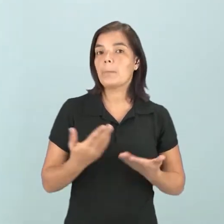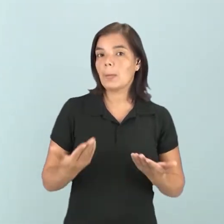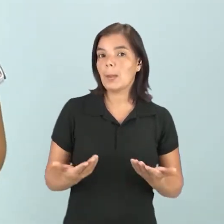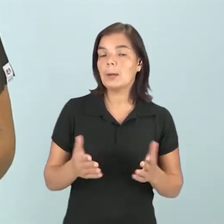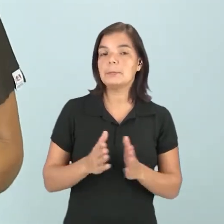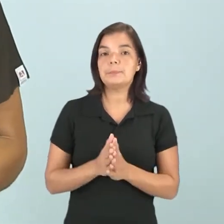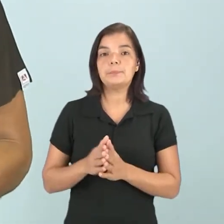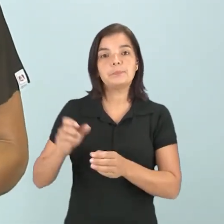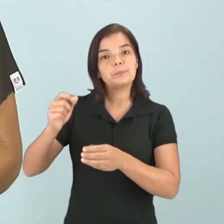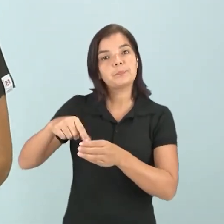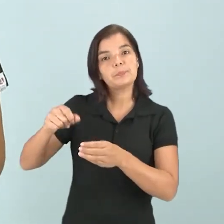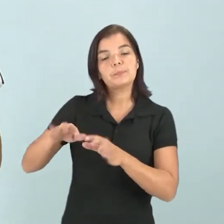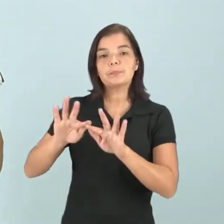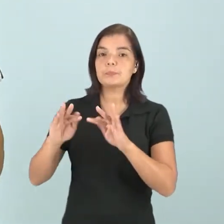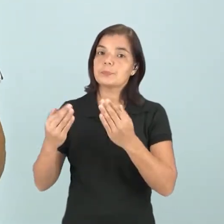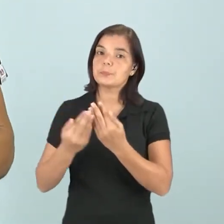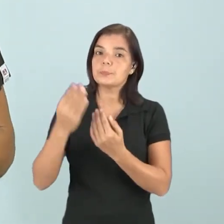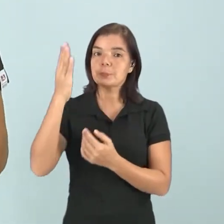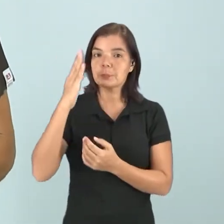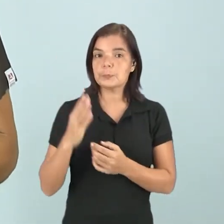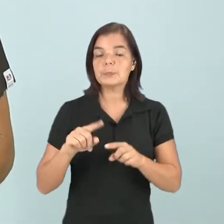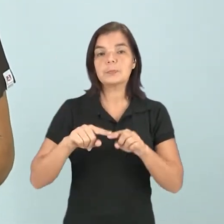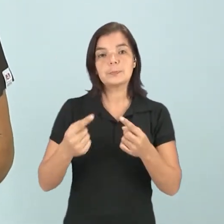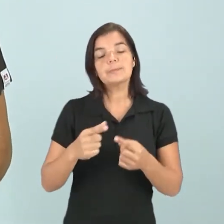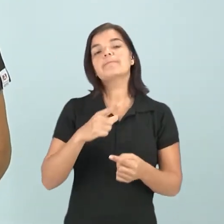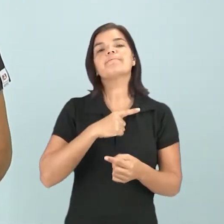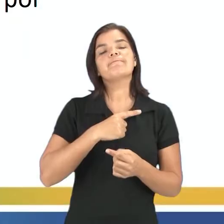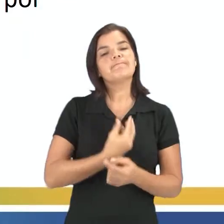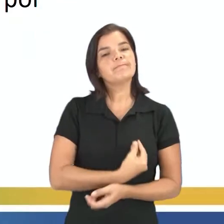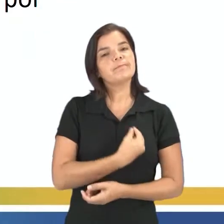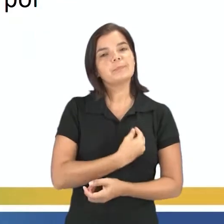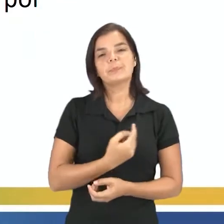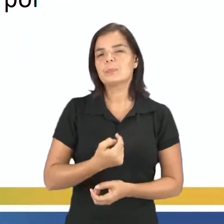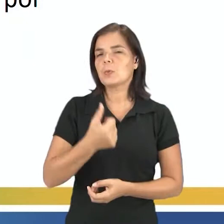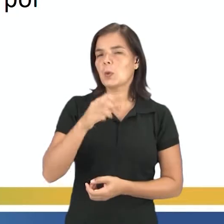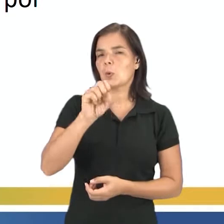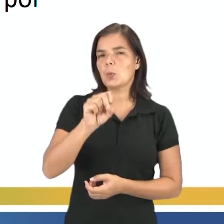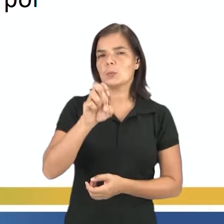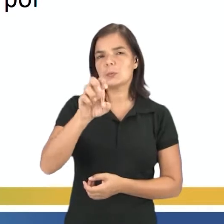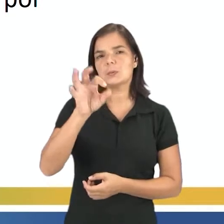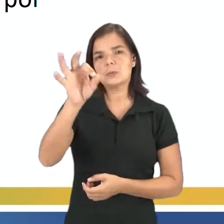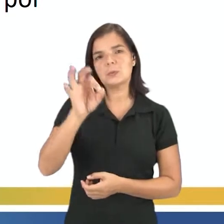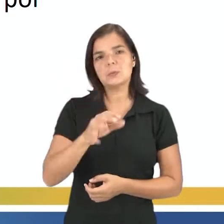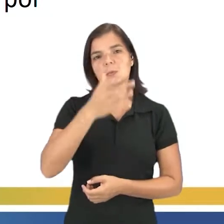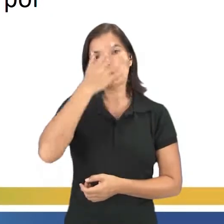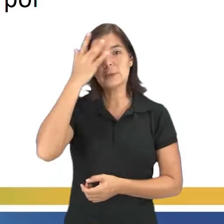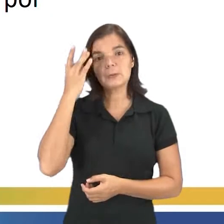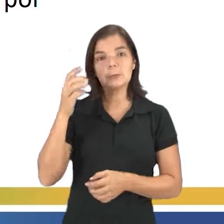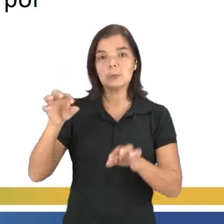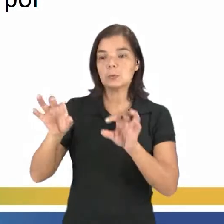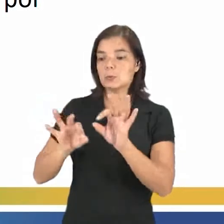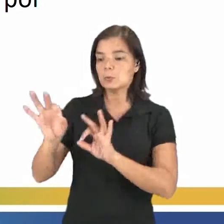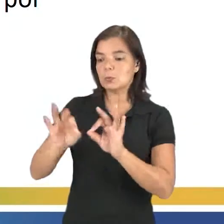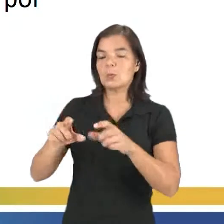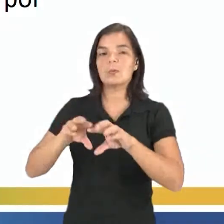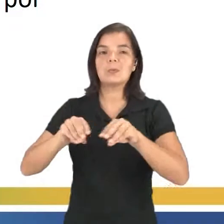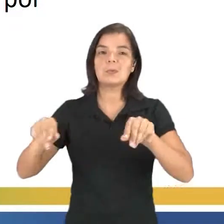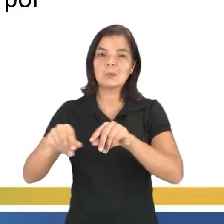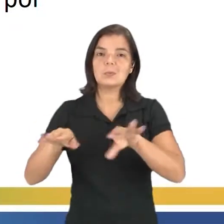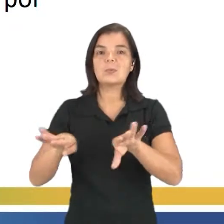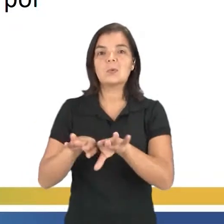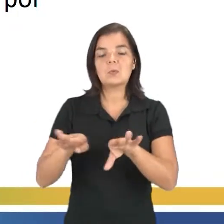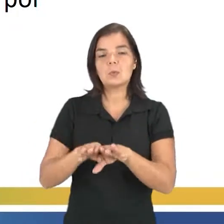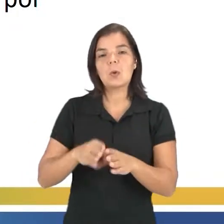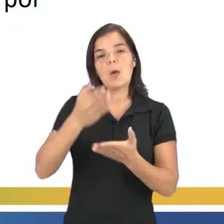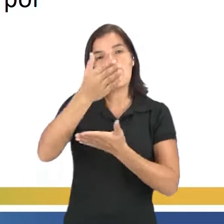Agricultura familiar no Brasil, né? No Brasil, a agricultura familiar está presente em quase 85% das propriedades rurais do país. Cerca